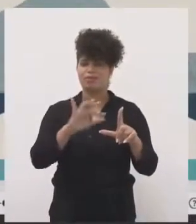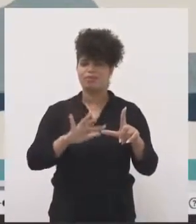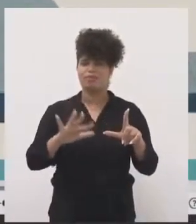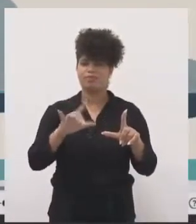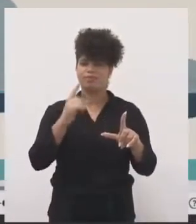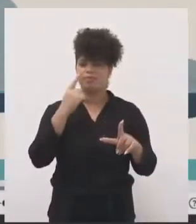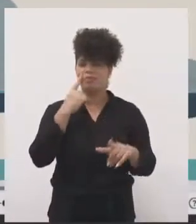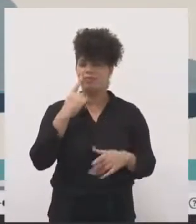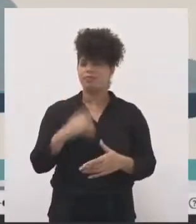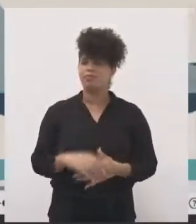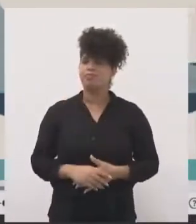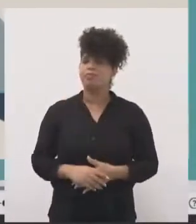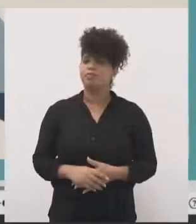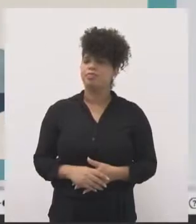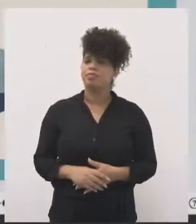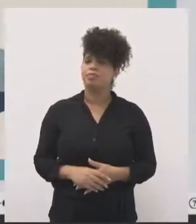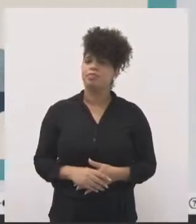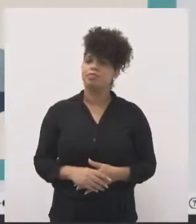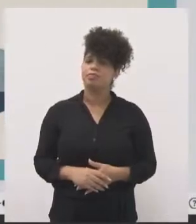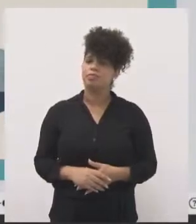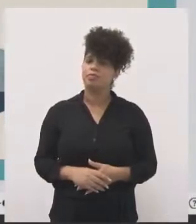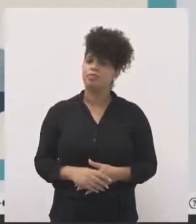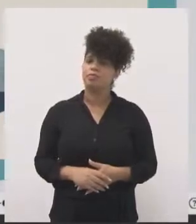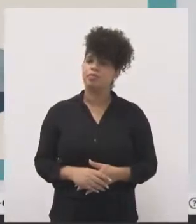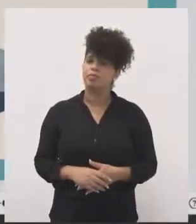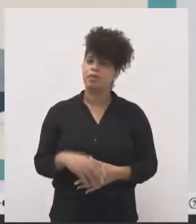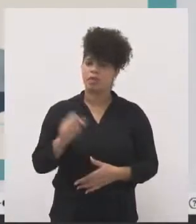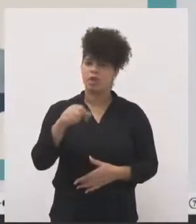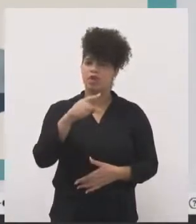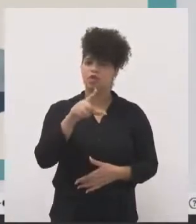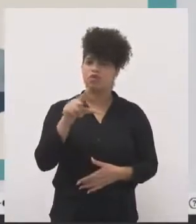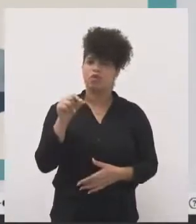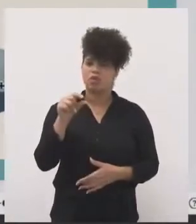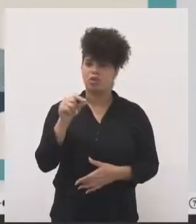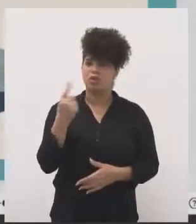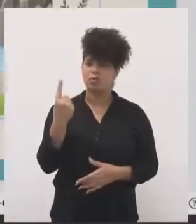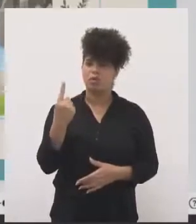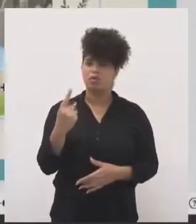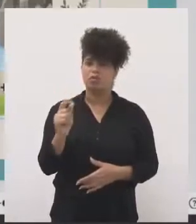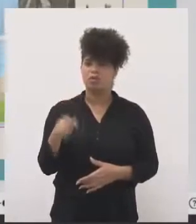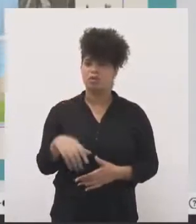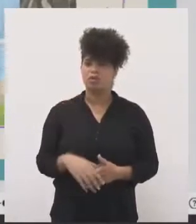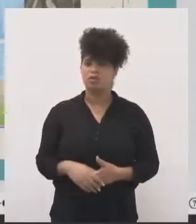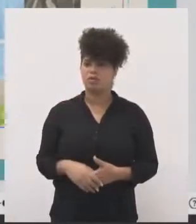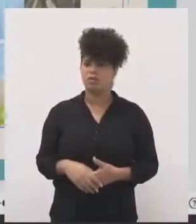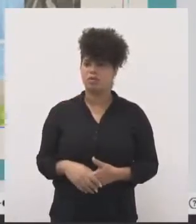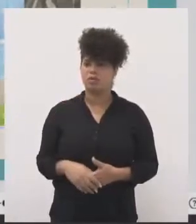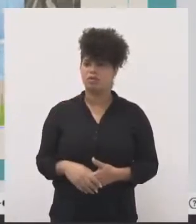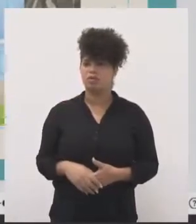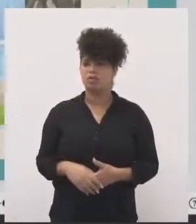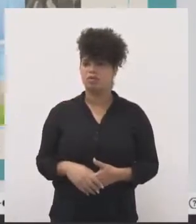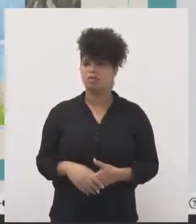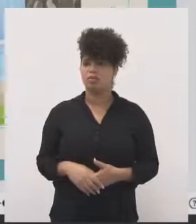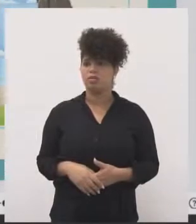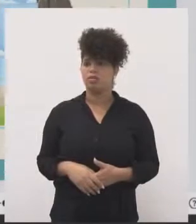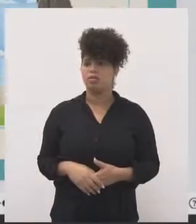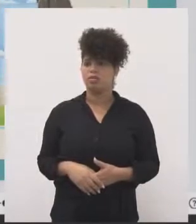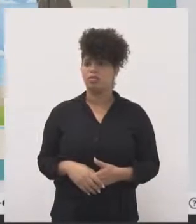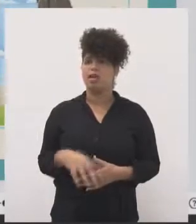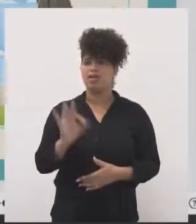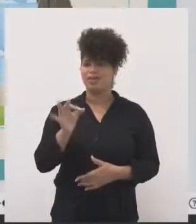Filtrar por figuras. E já posso colocar essa cachoeira aqui, por exemplo. Vamos descer, posicioná-la lá na